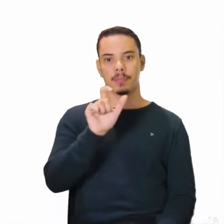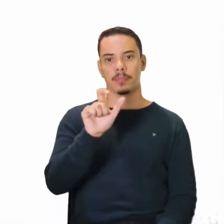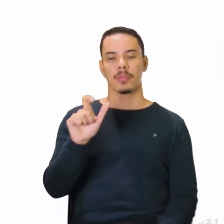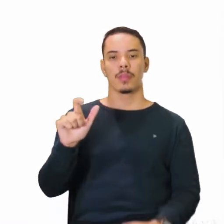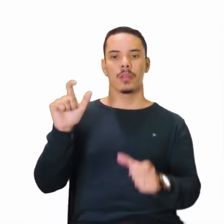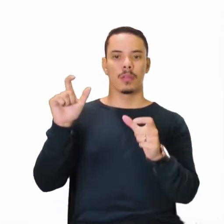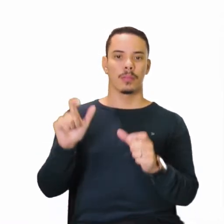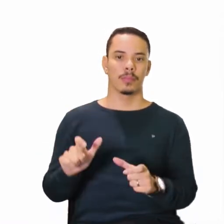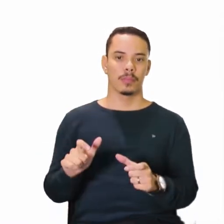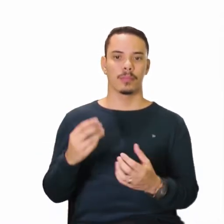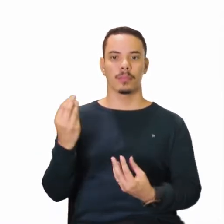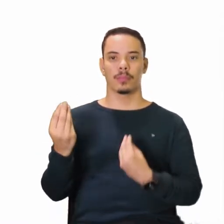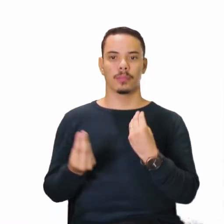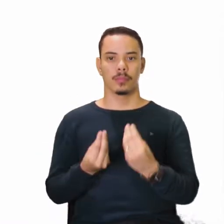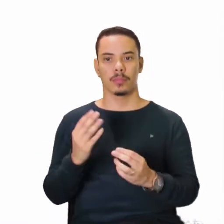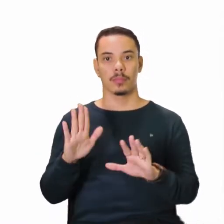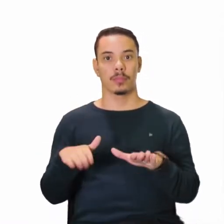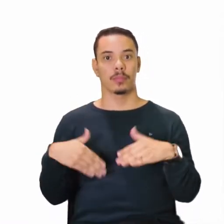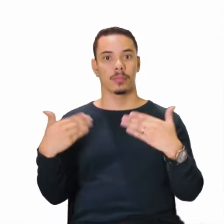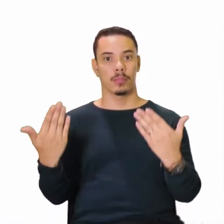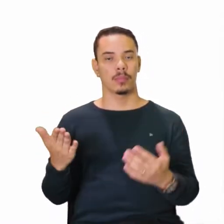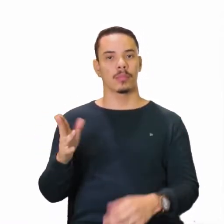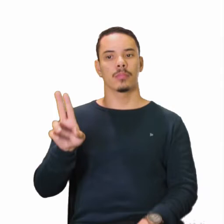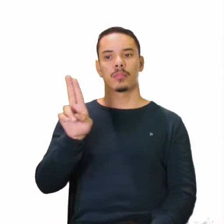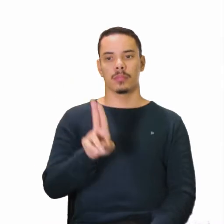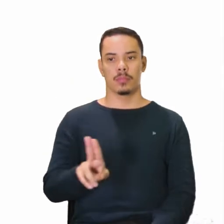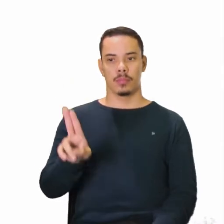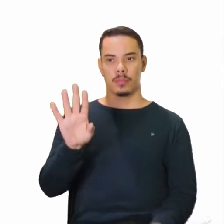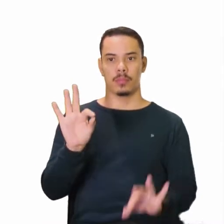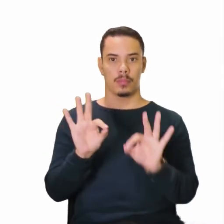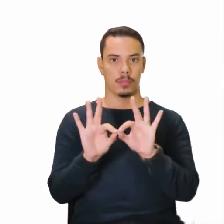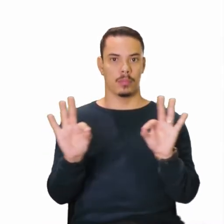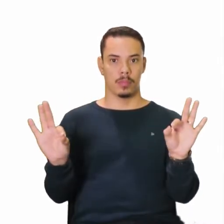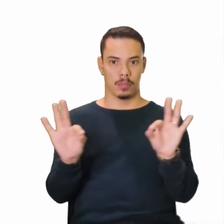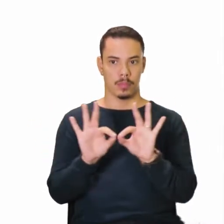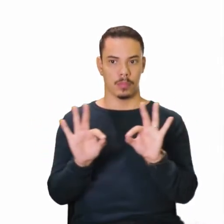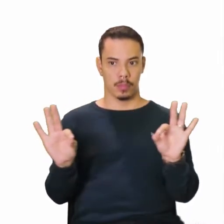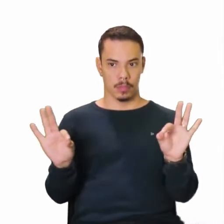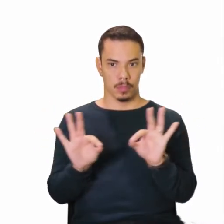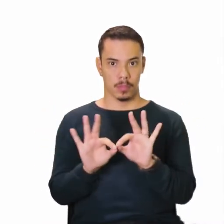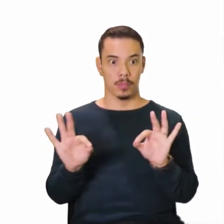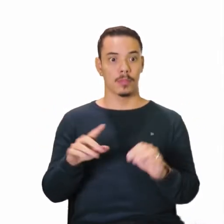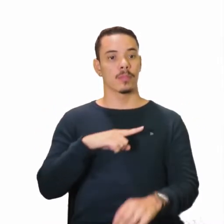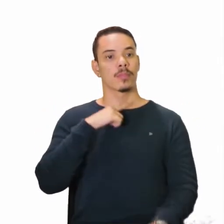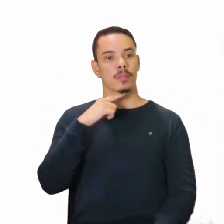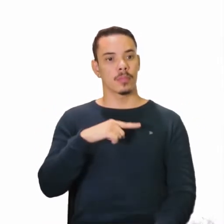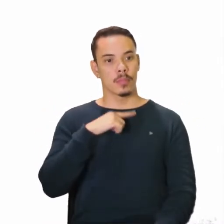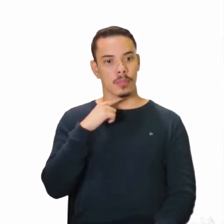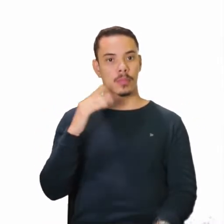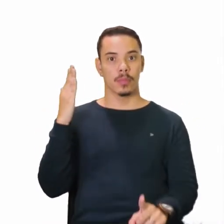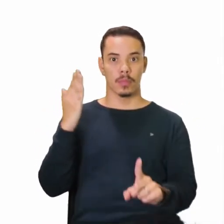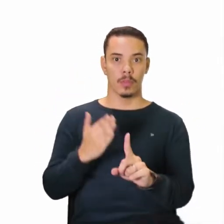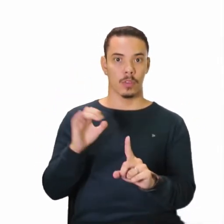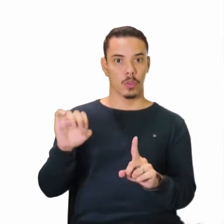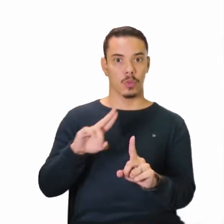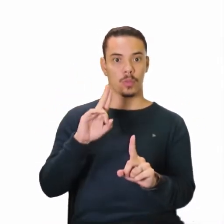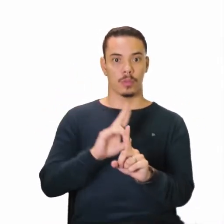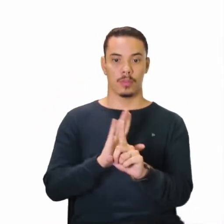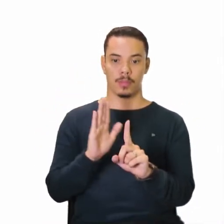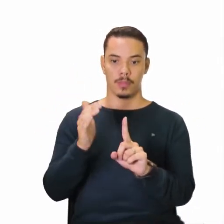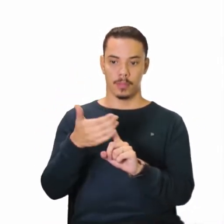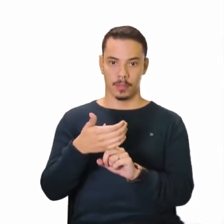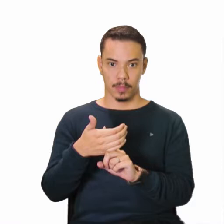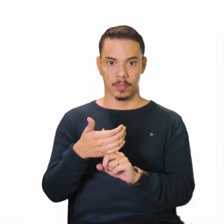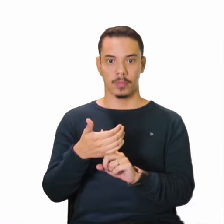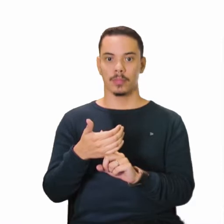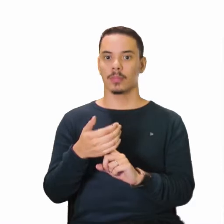palavras onde, como, quando, usadas em frases, Interrogativas diretas ou